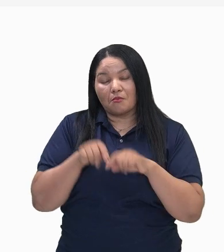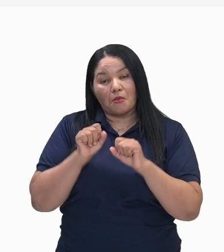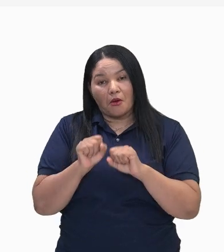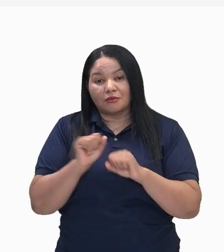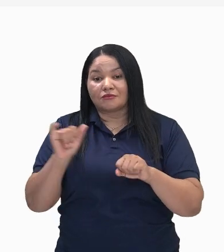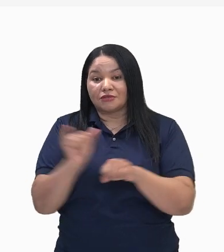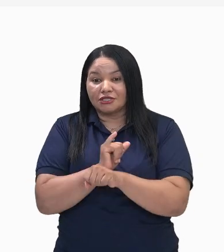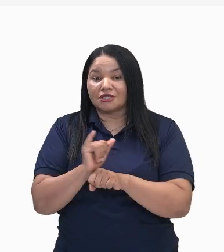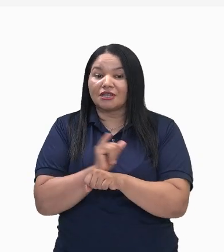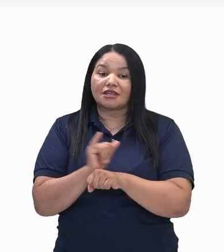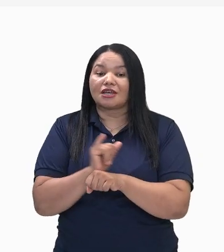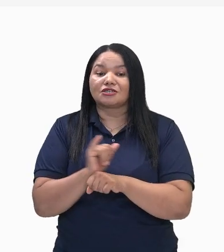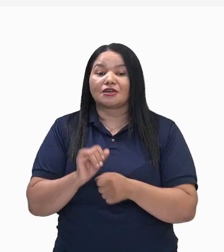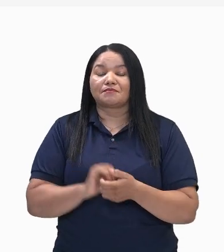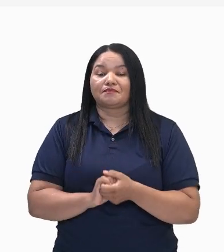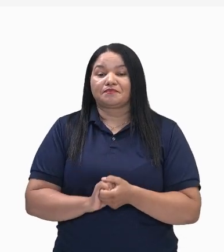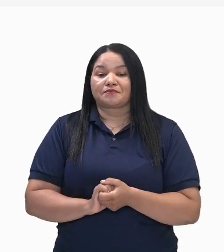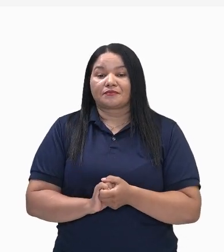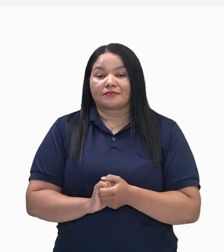estética,